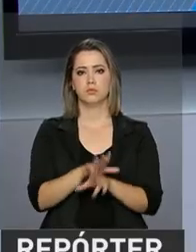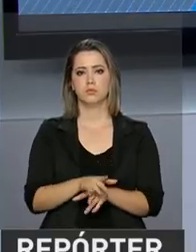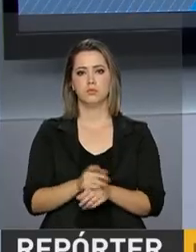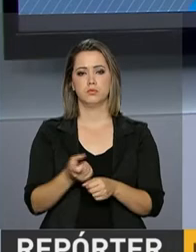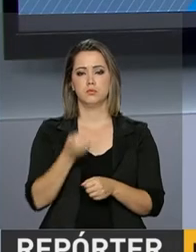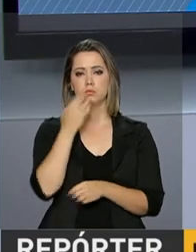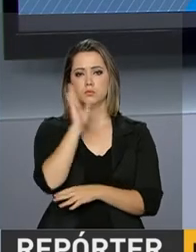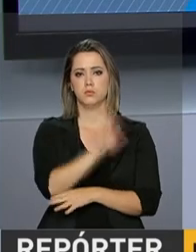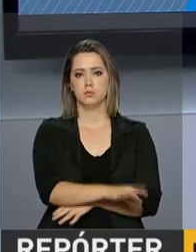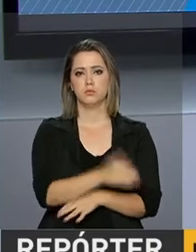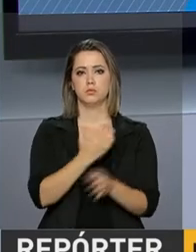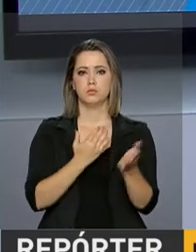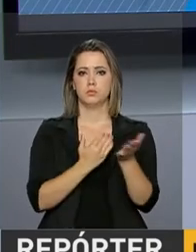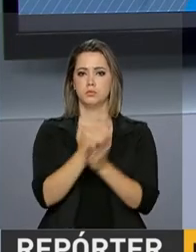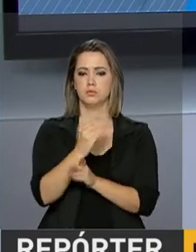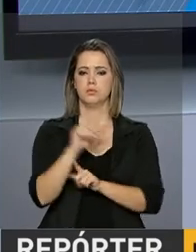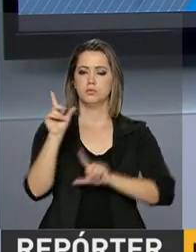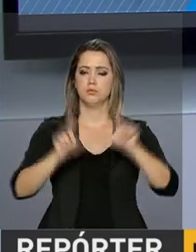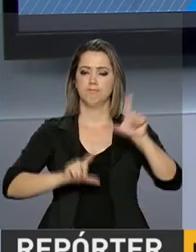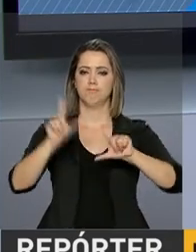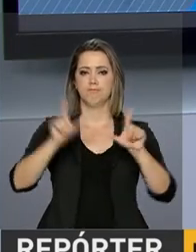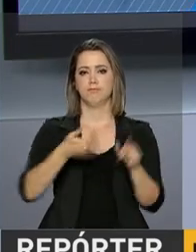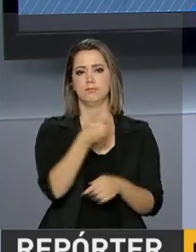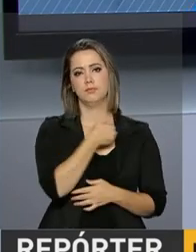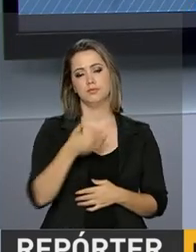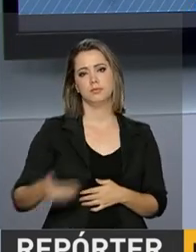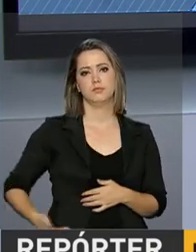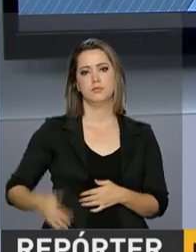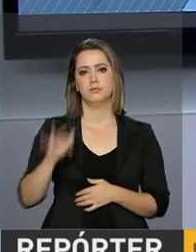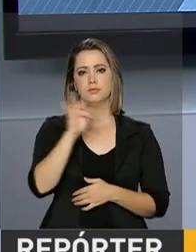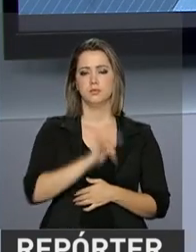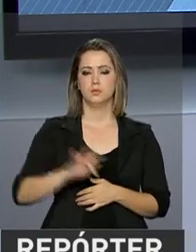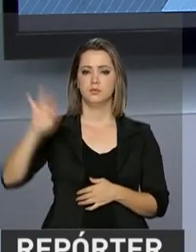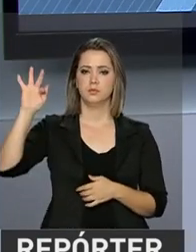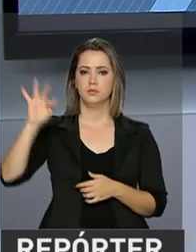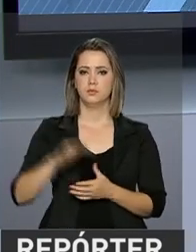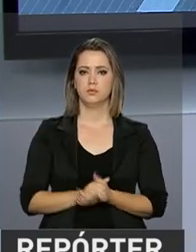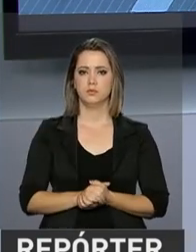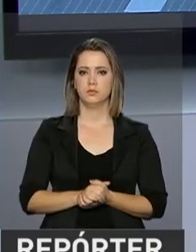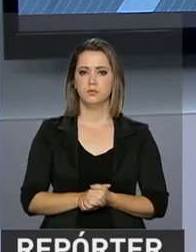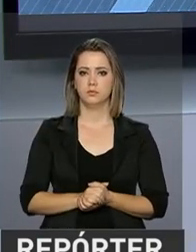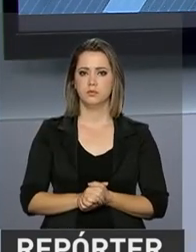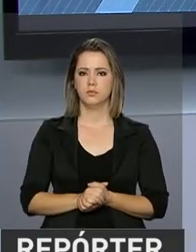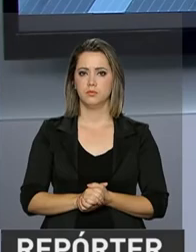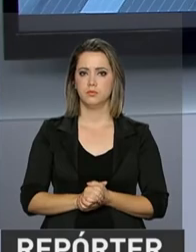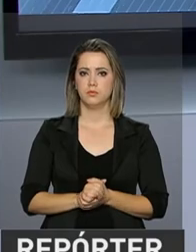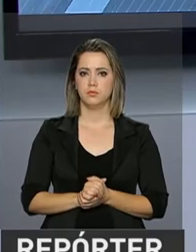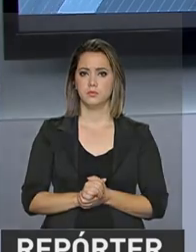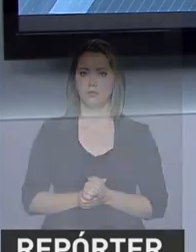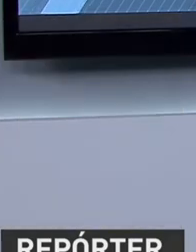uma ótima tarde pra você continue com a gente aqui na nbr a tv do governo federal